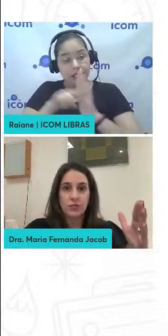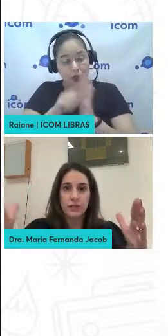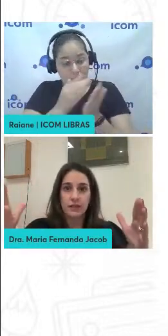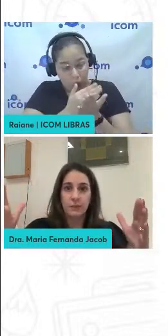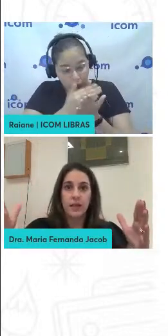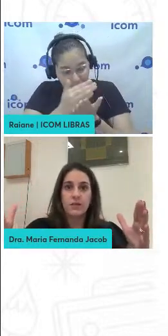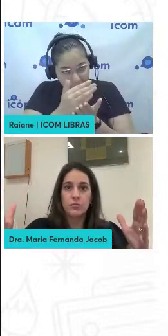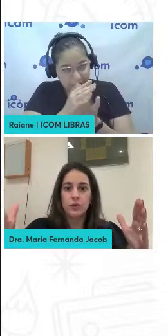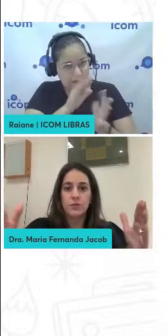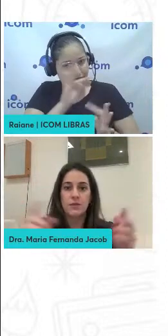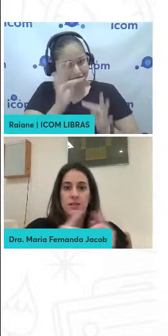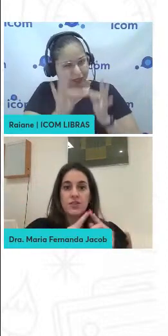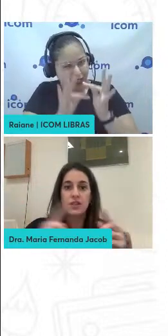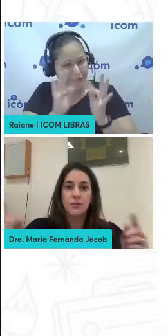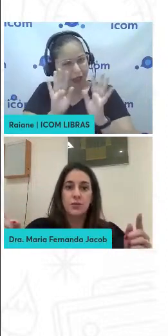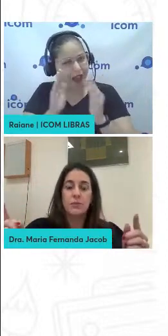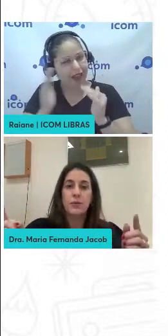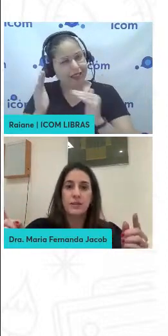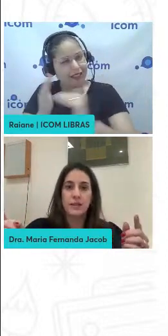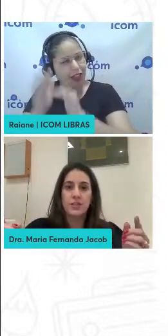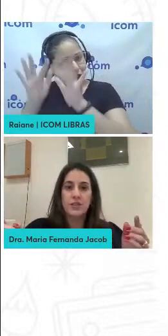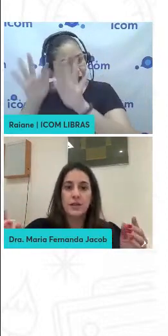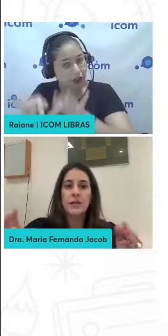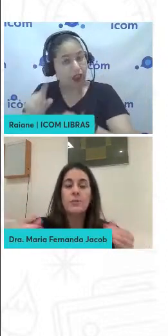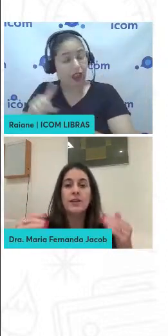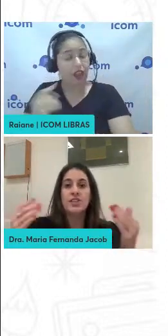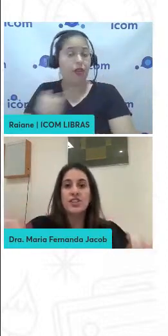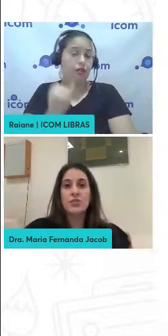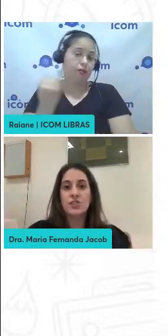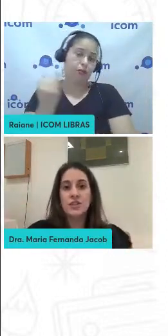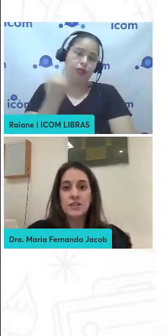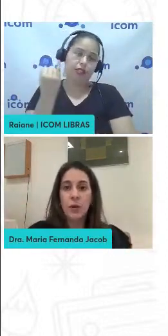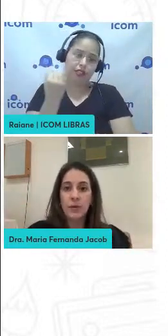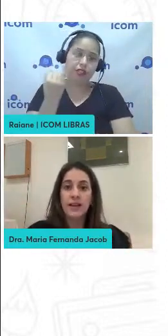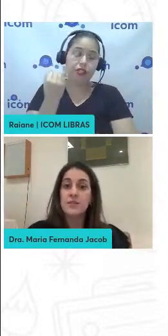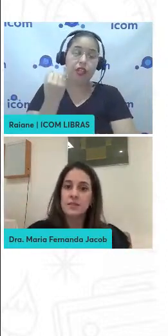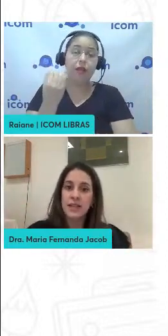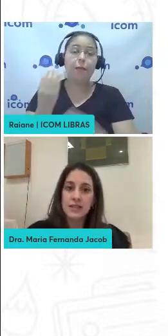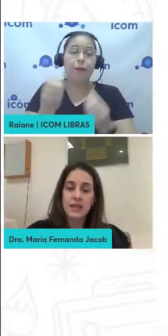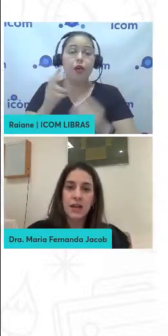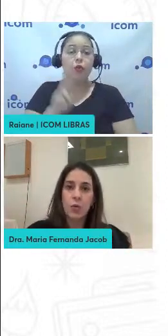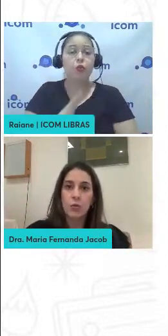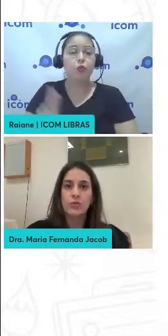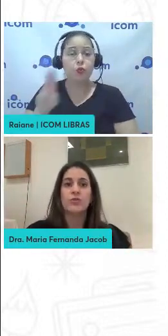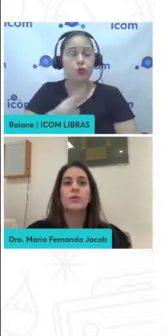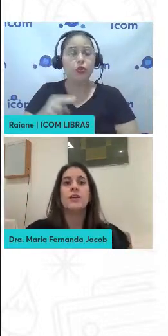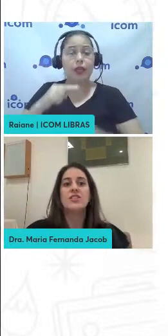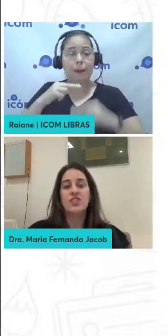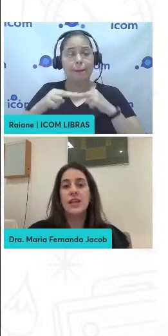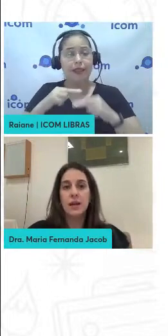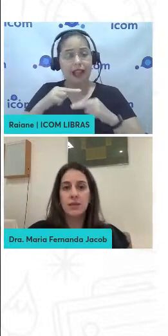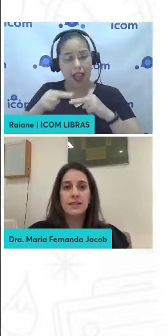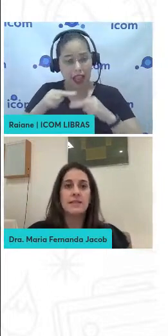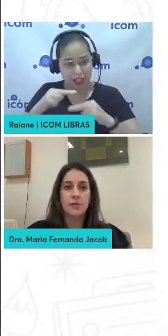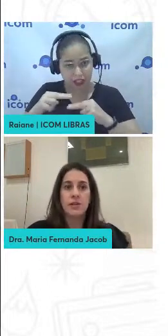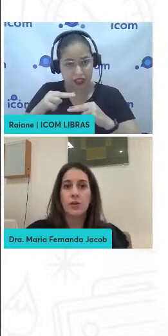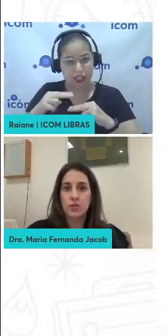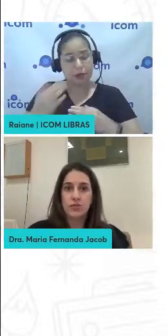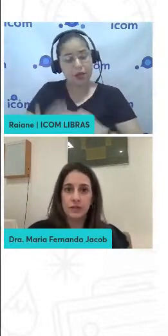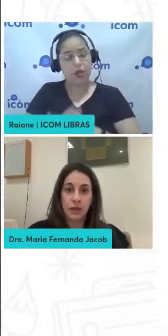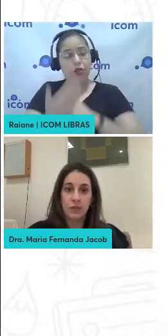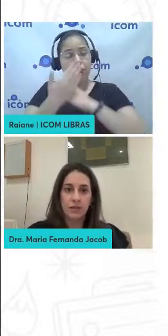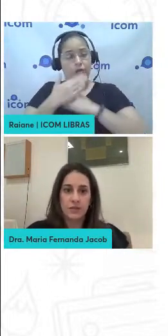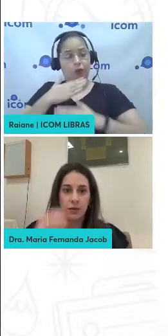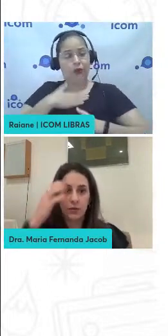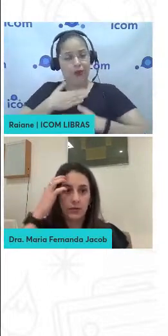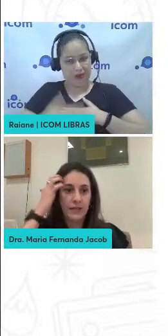ao fim de um tratamento com o nosso paciente, ele é muito importante para a gente utilizar o Pilates nesse recurso de reabilitação, que é